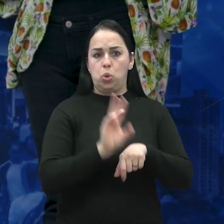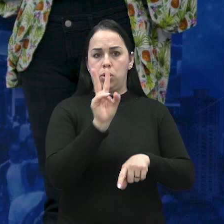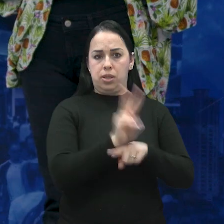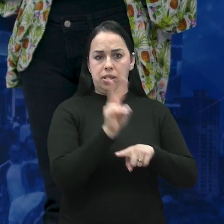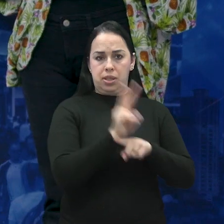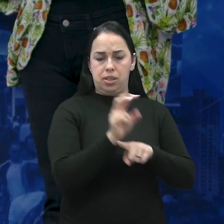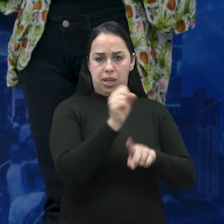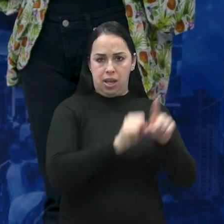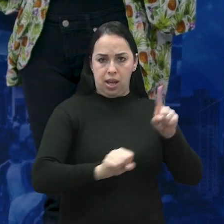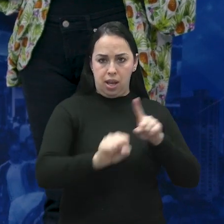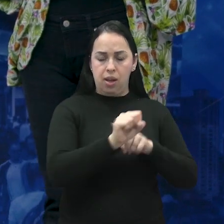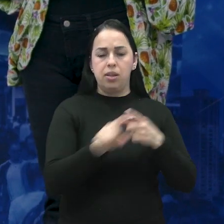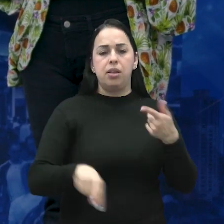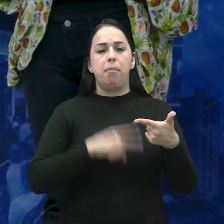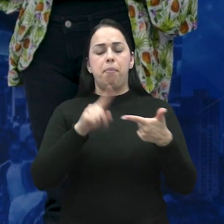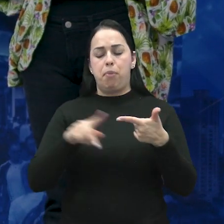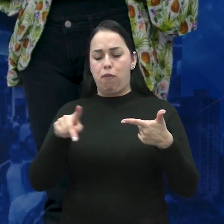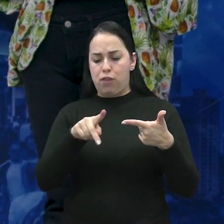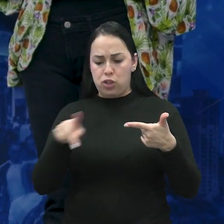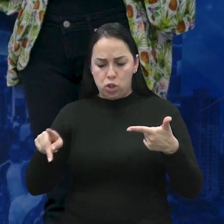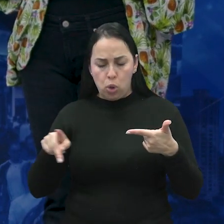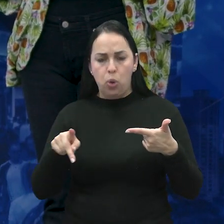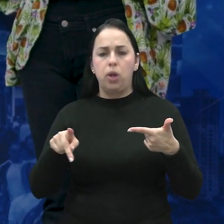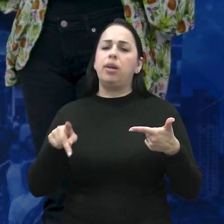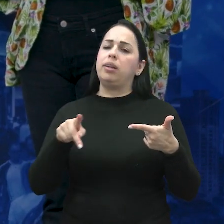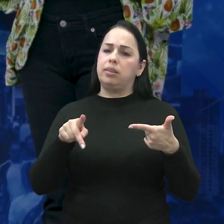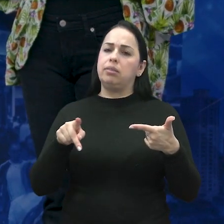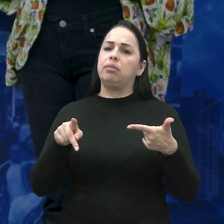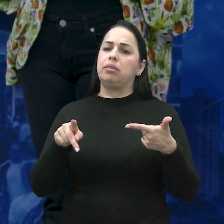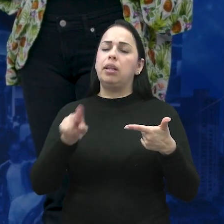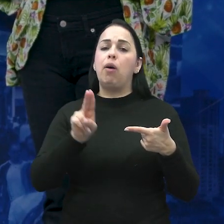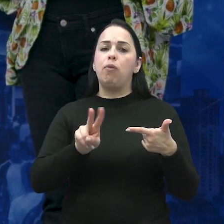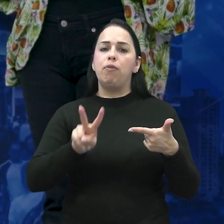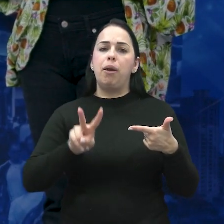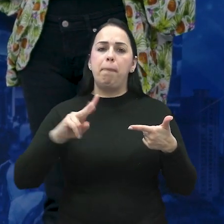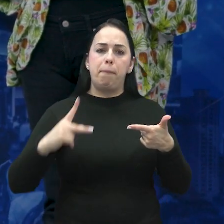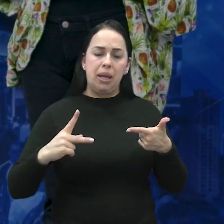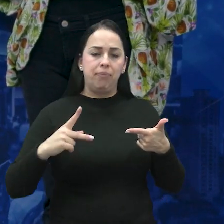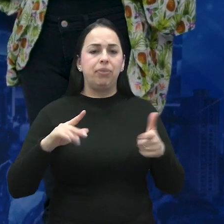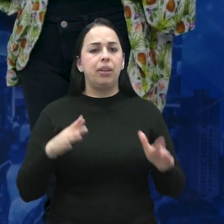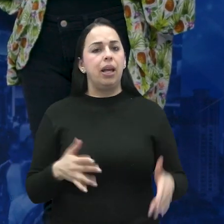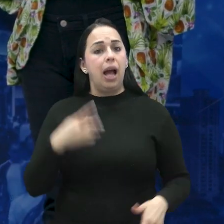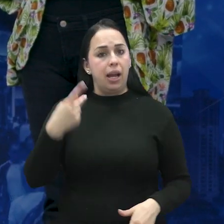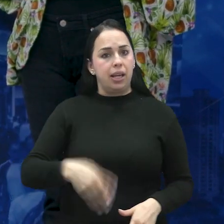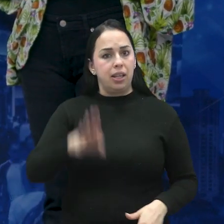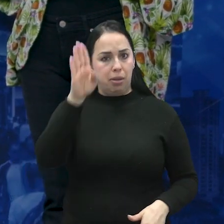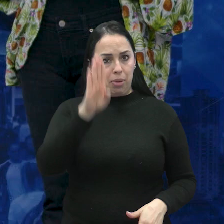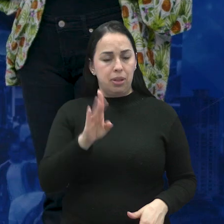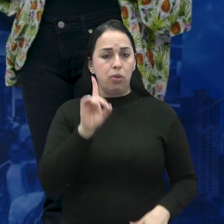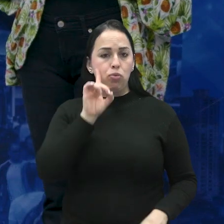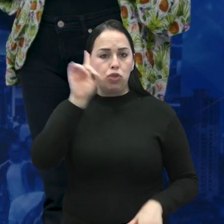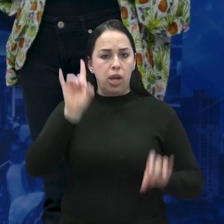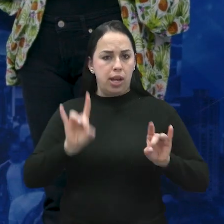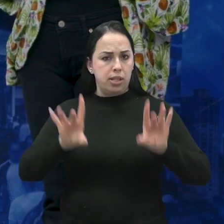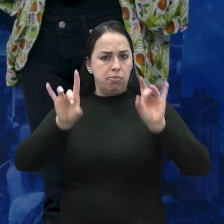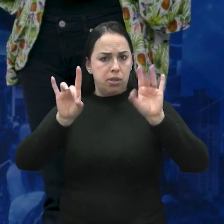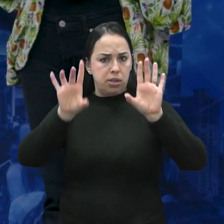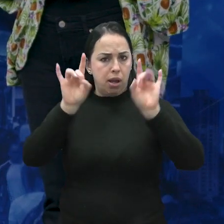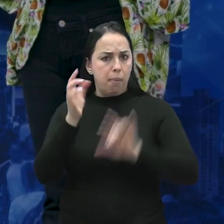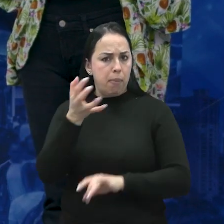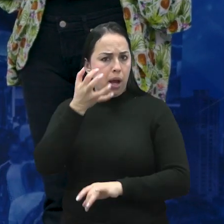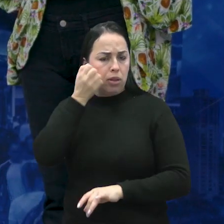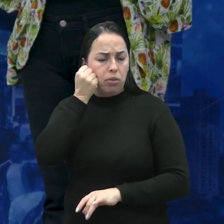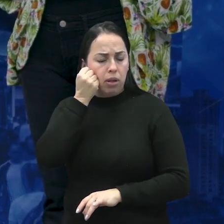Univap, professora, assistente social também. Bom, Tatiana, a gente tem no Brasil, instituído o Dia Nacional da